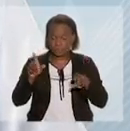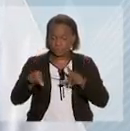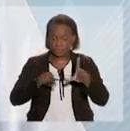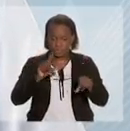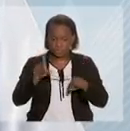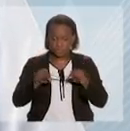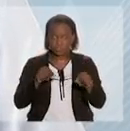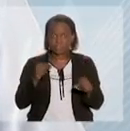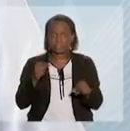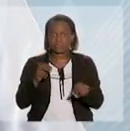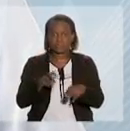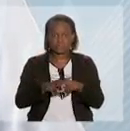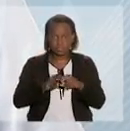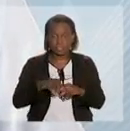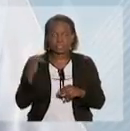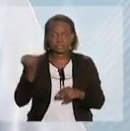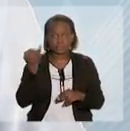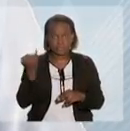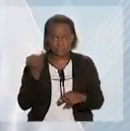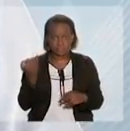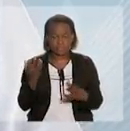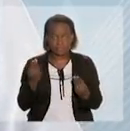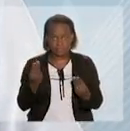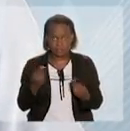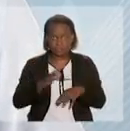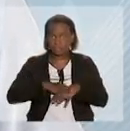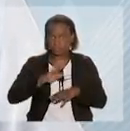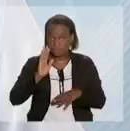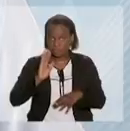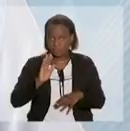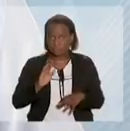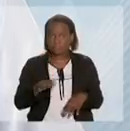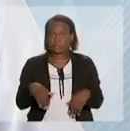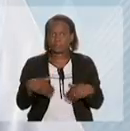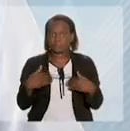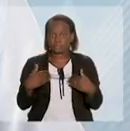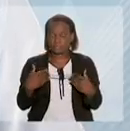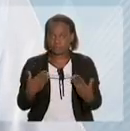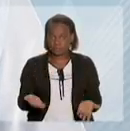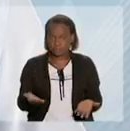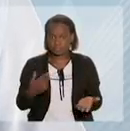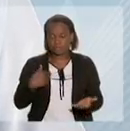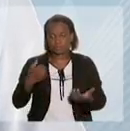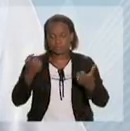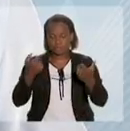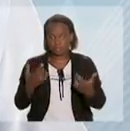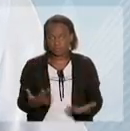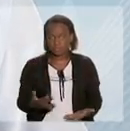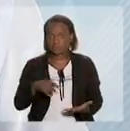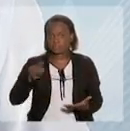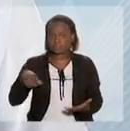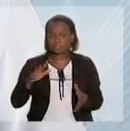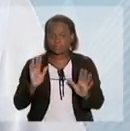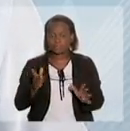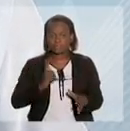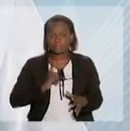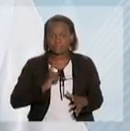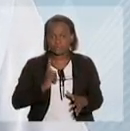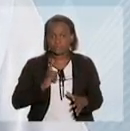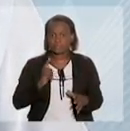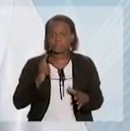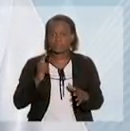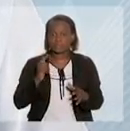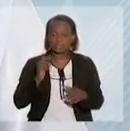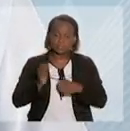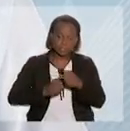temas escolhidos pela sua relevância. Então, eu citaria que nós já